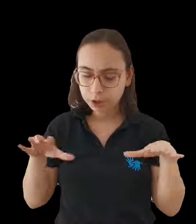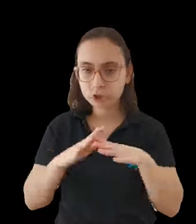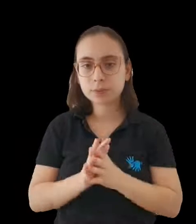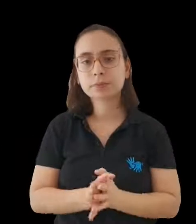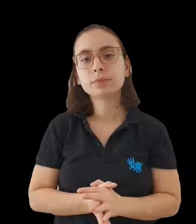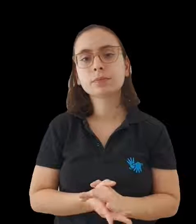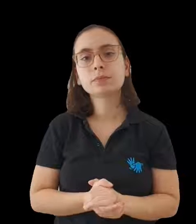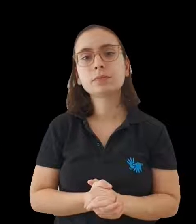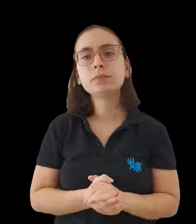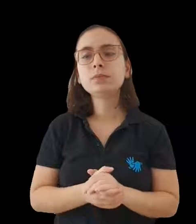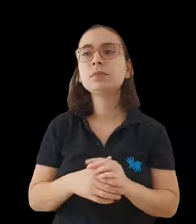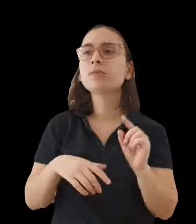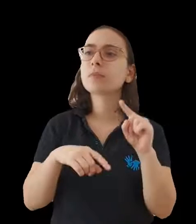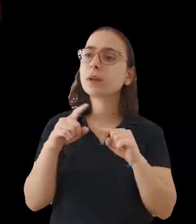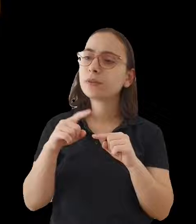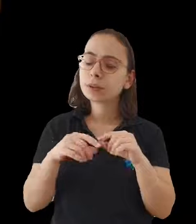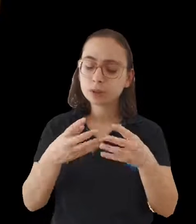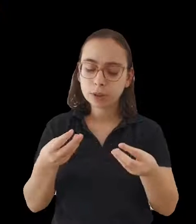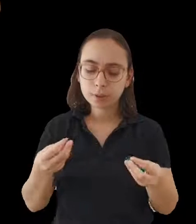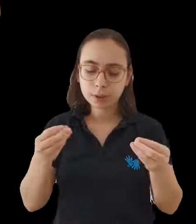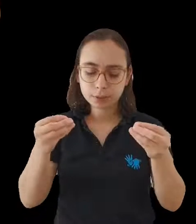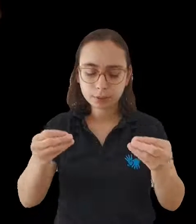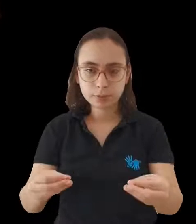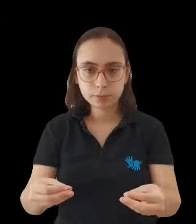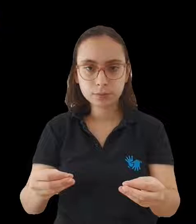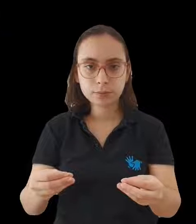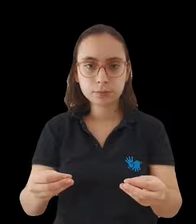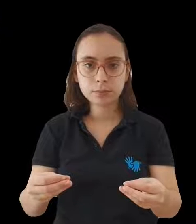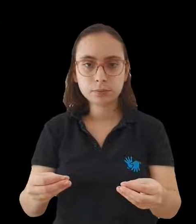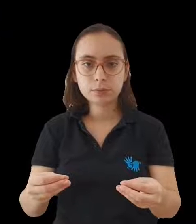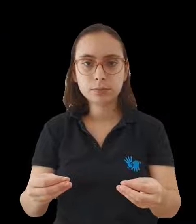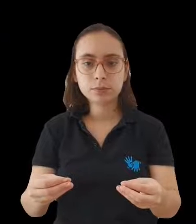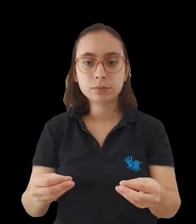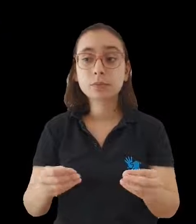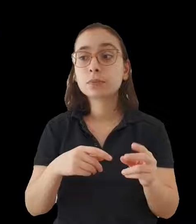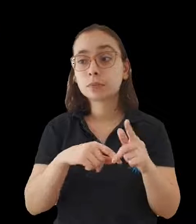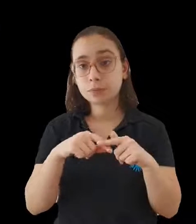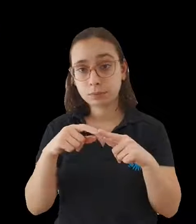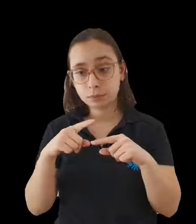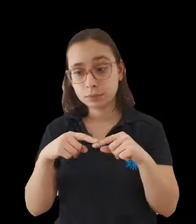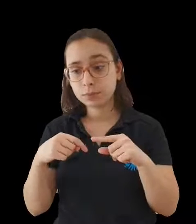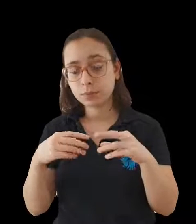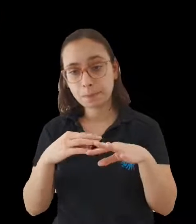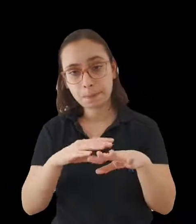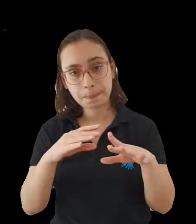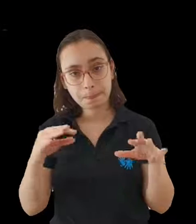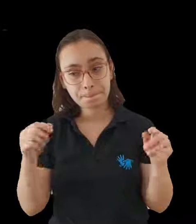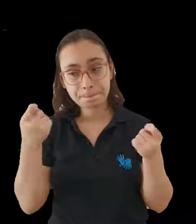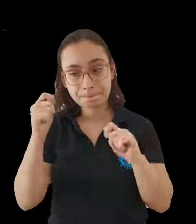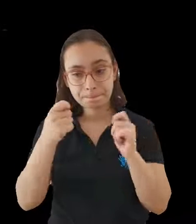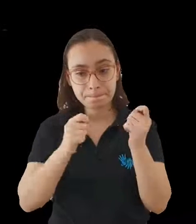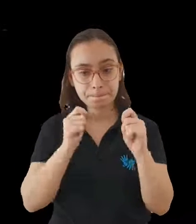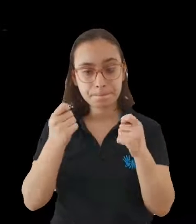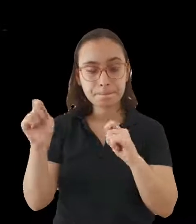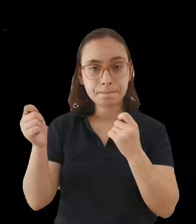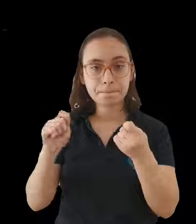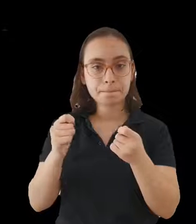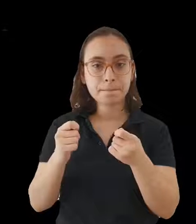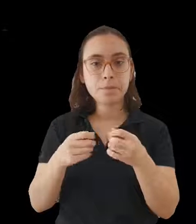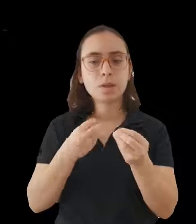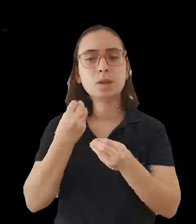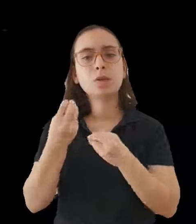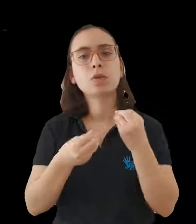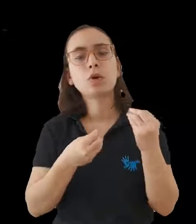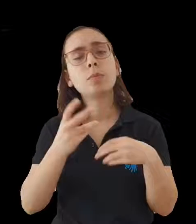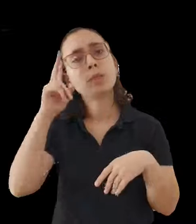o elemento para o tapete e traz o elemento também aqui nas varetas. Como uma